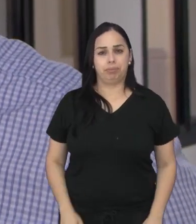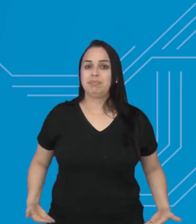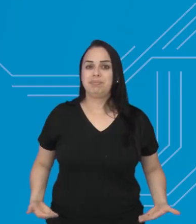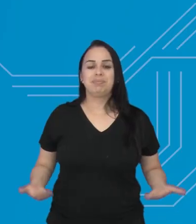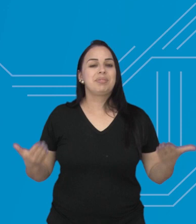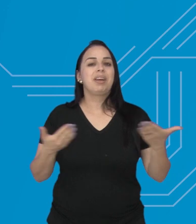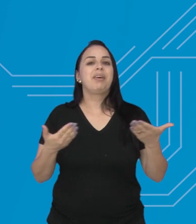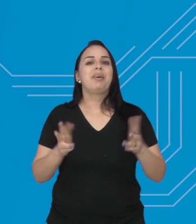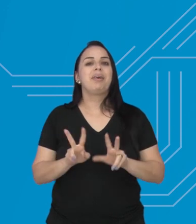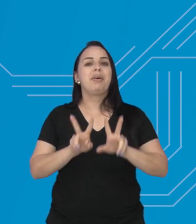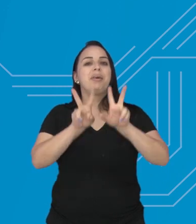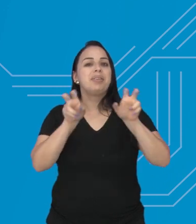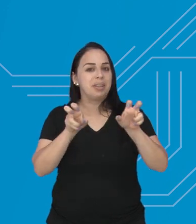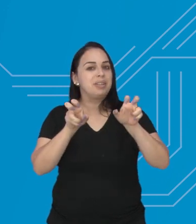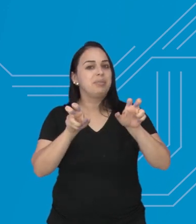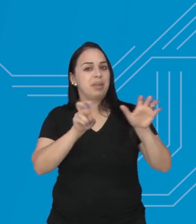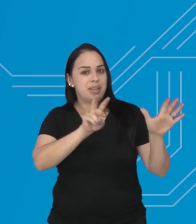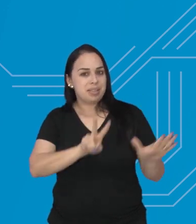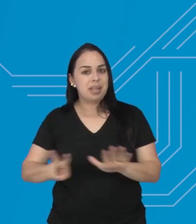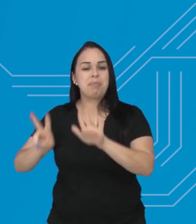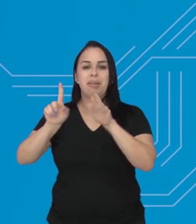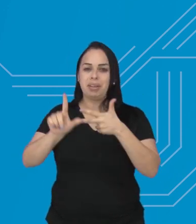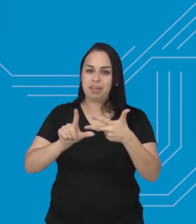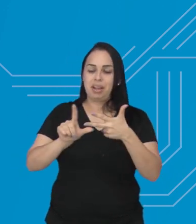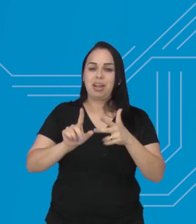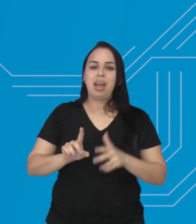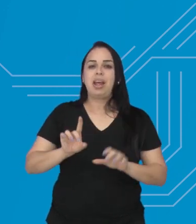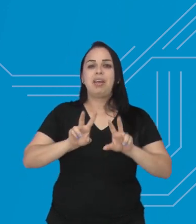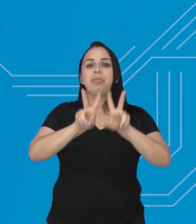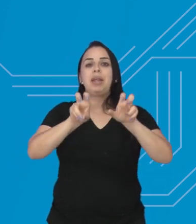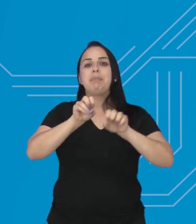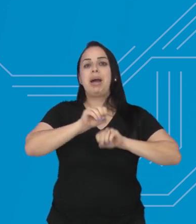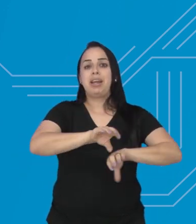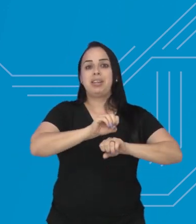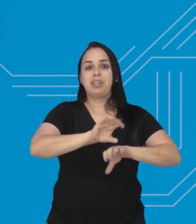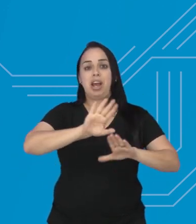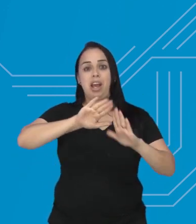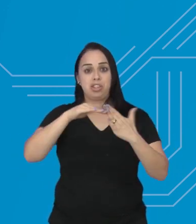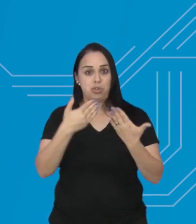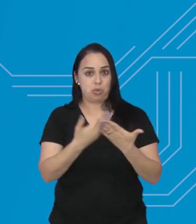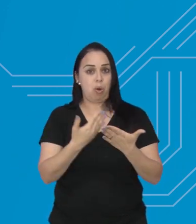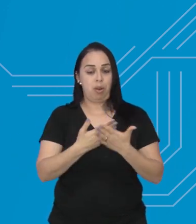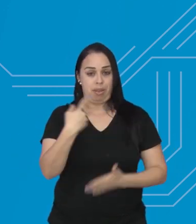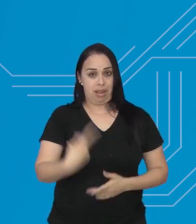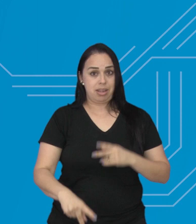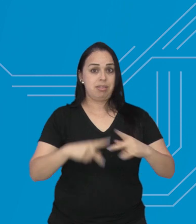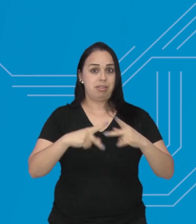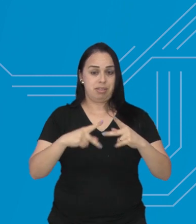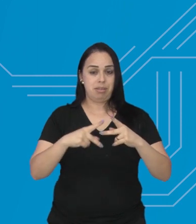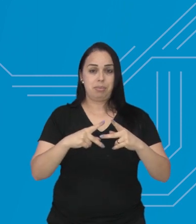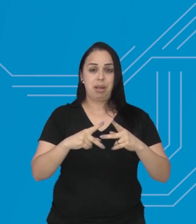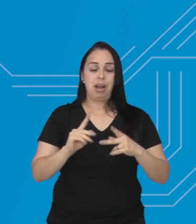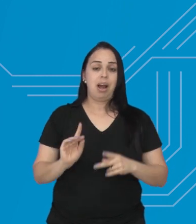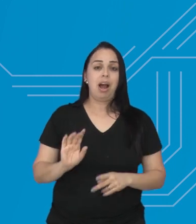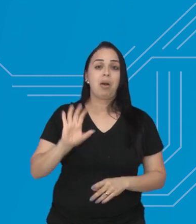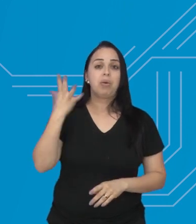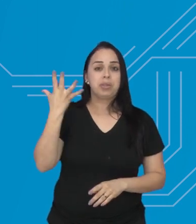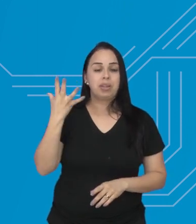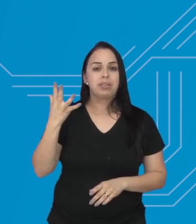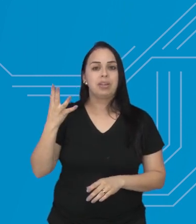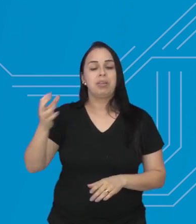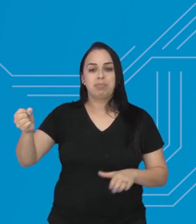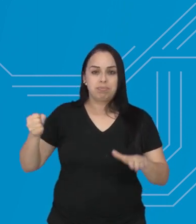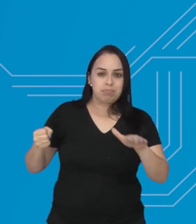outras. E agora o assunto no Semana Legislativa é educação. As escolas municipais de São José dos Campos receberam neste